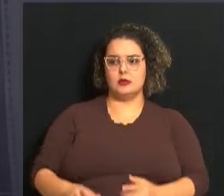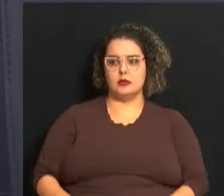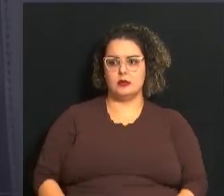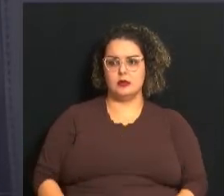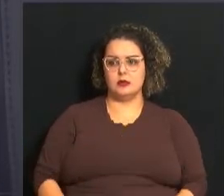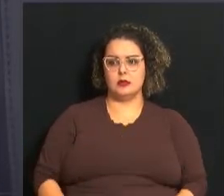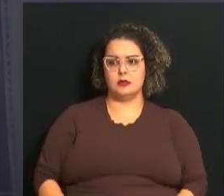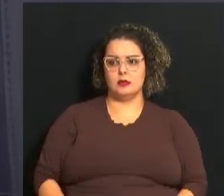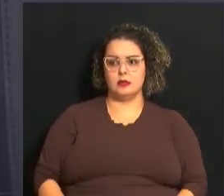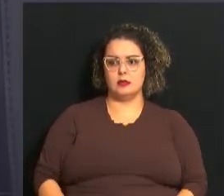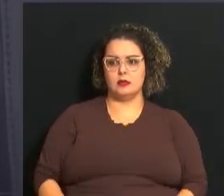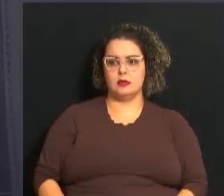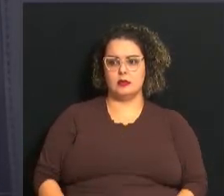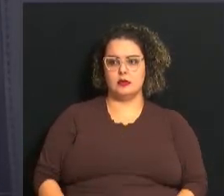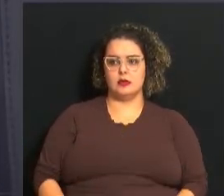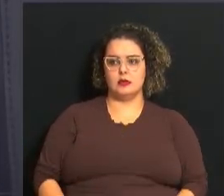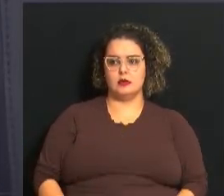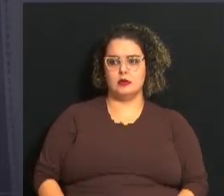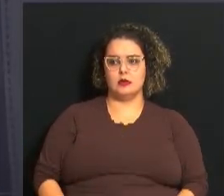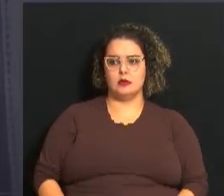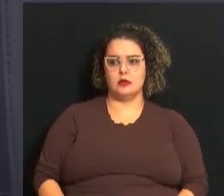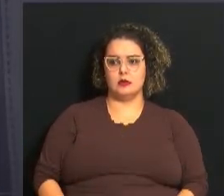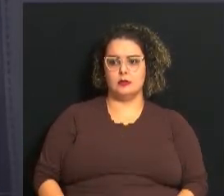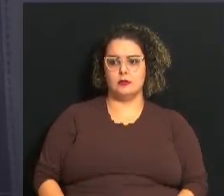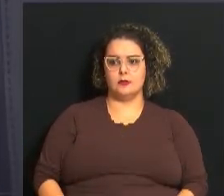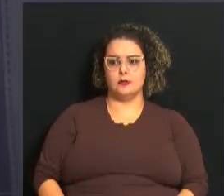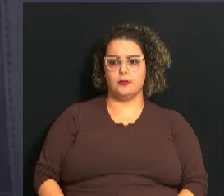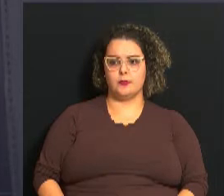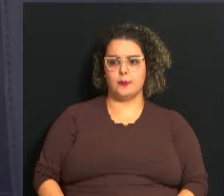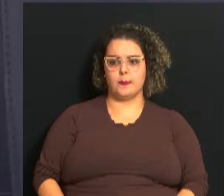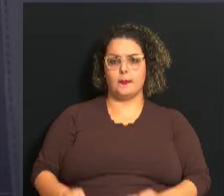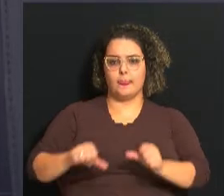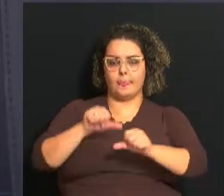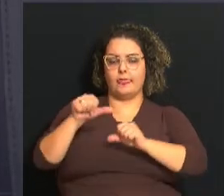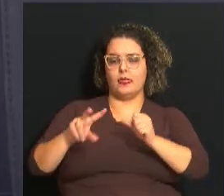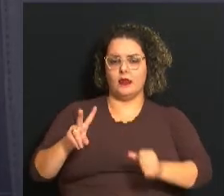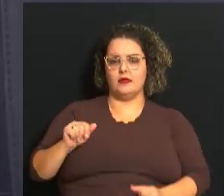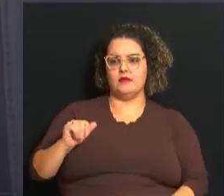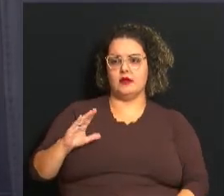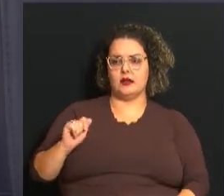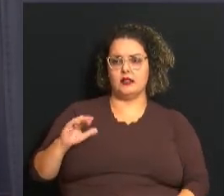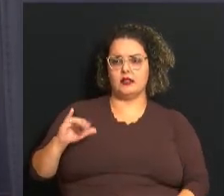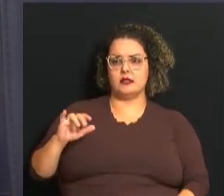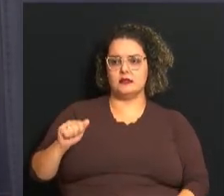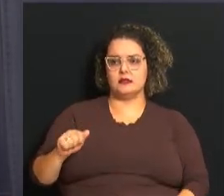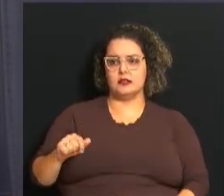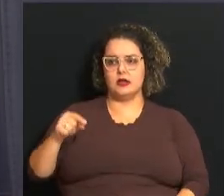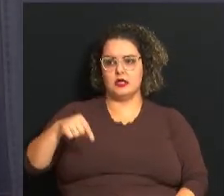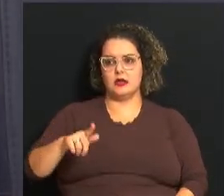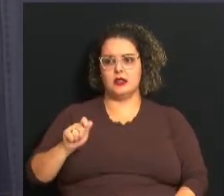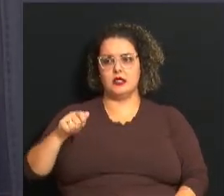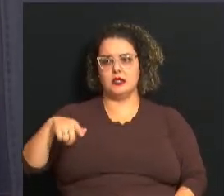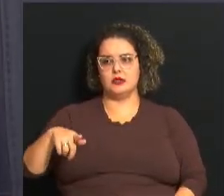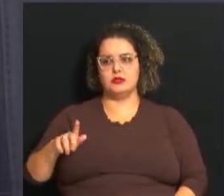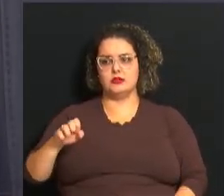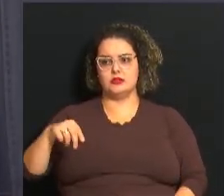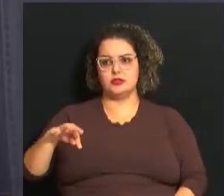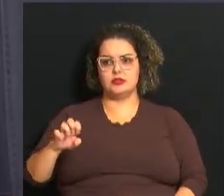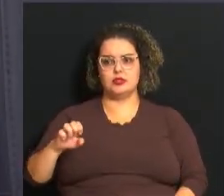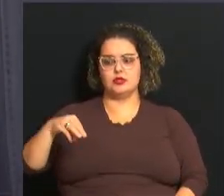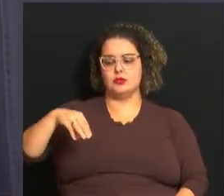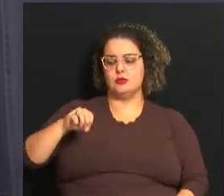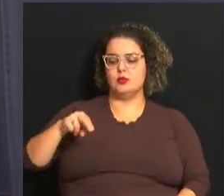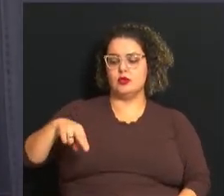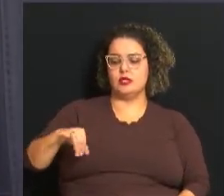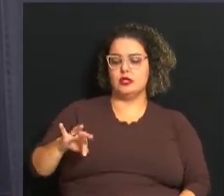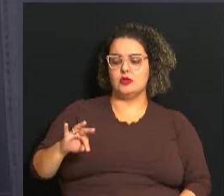o e vacância mudou o nome e a gente tá então a gente monitores